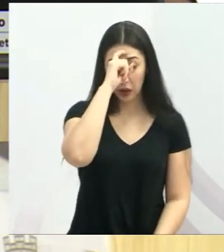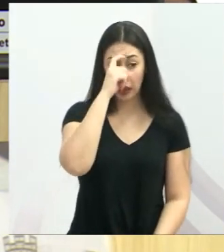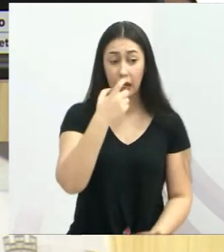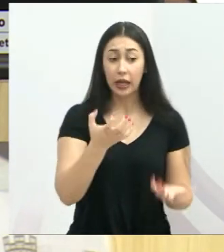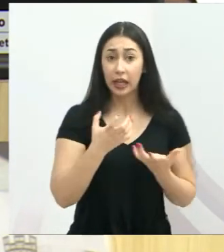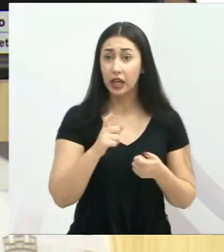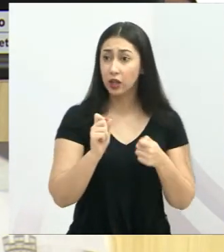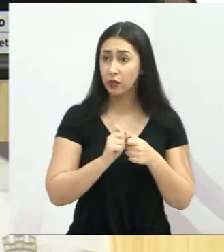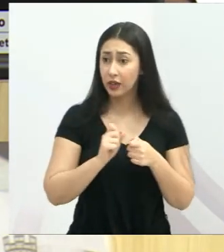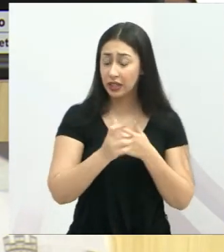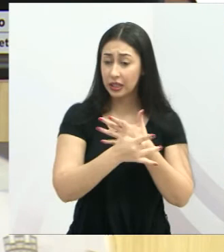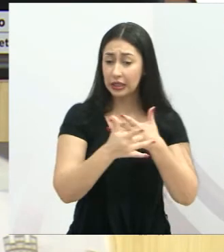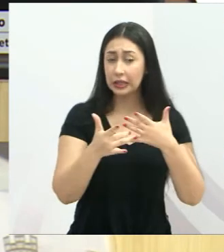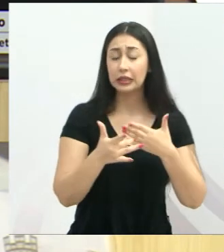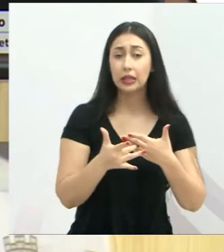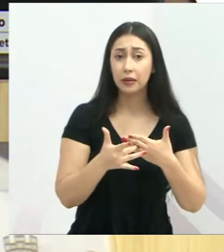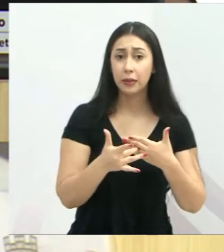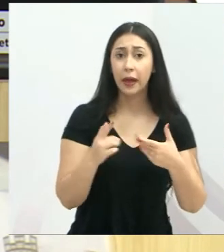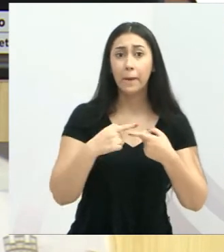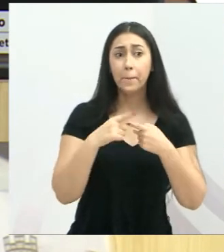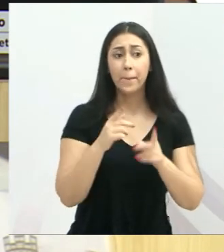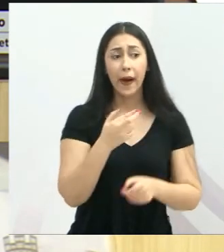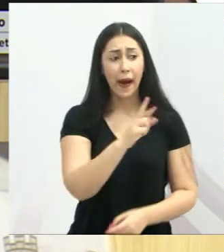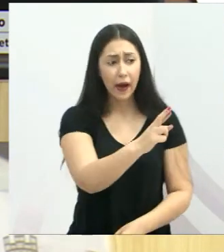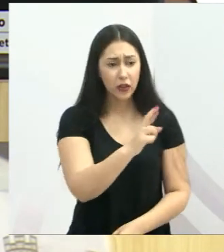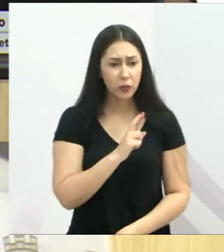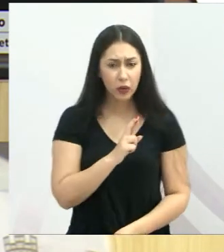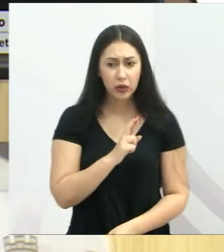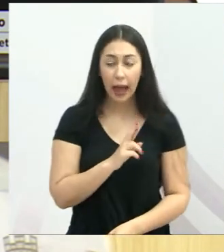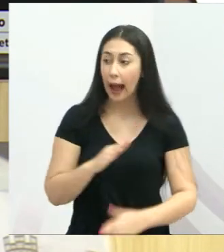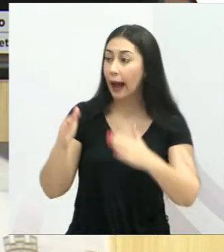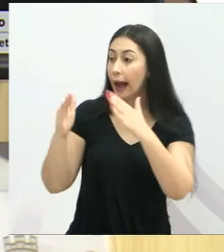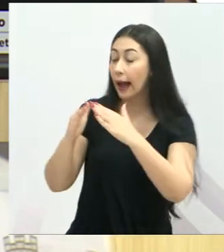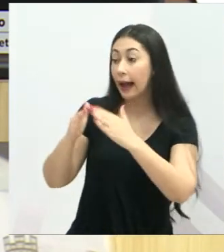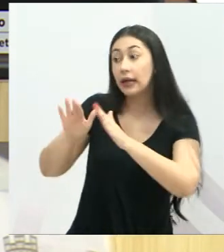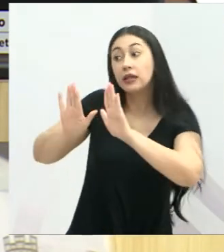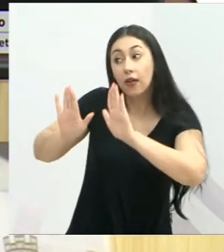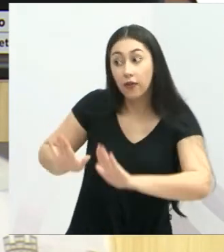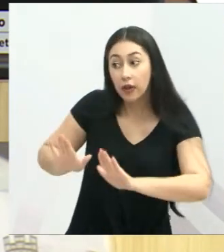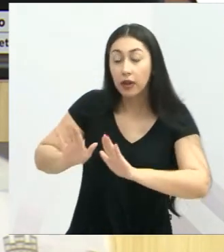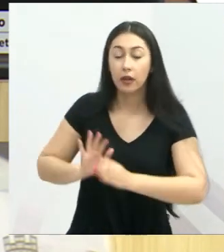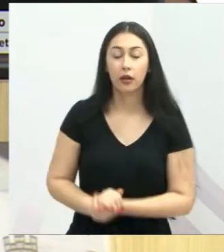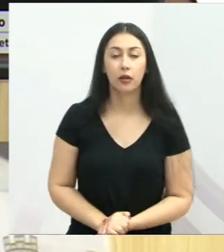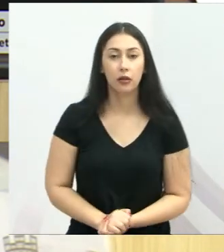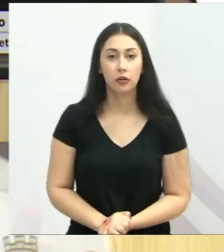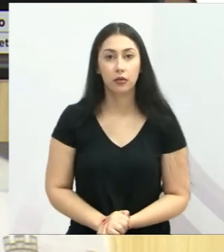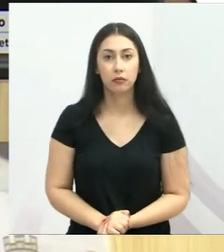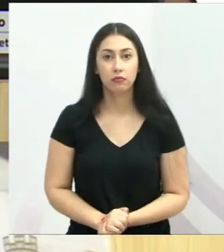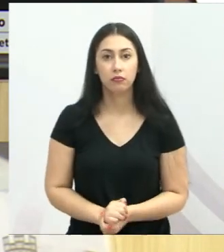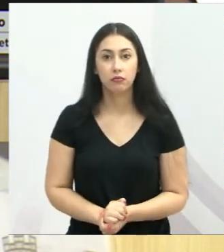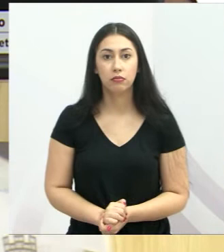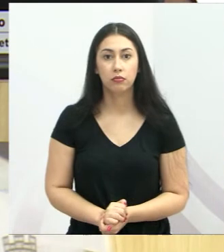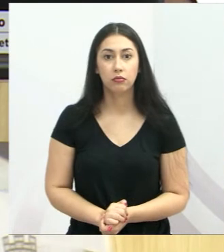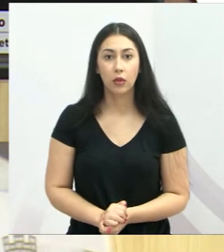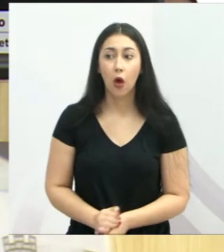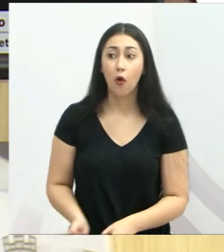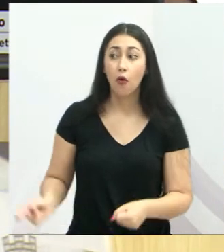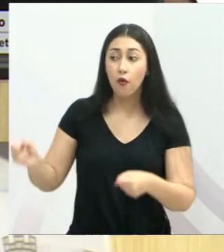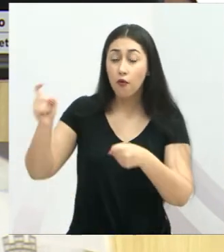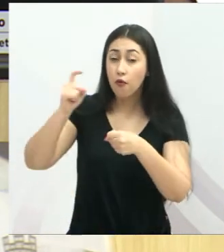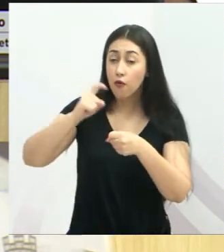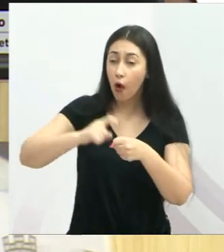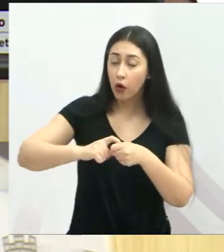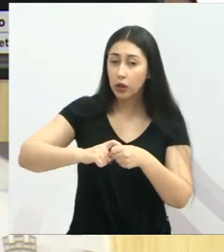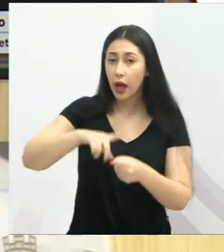o teste, onde são orientados para ficar em casa e voltarem para a